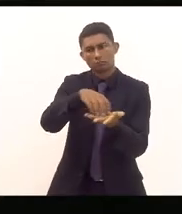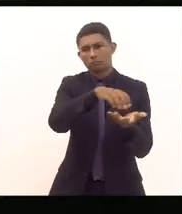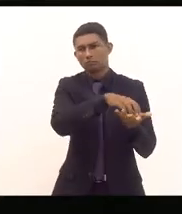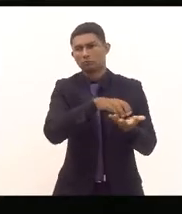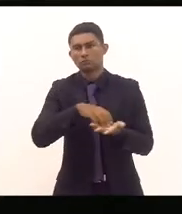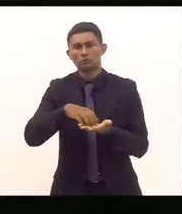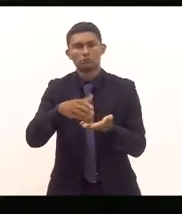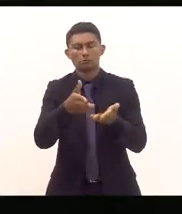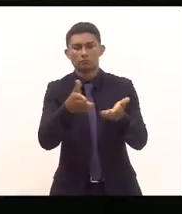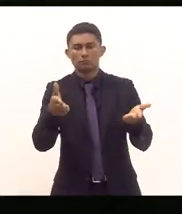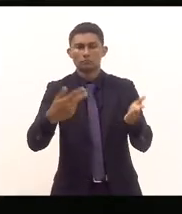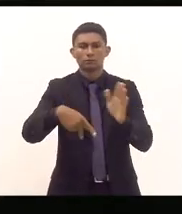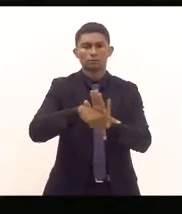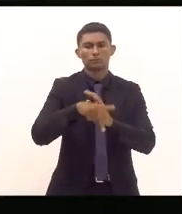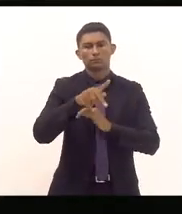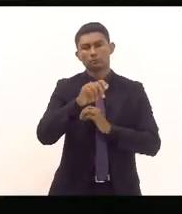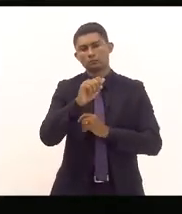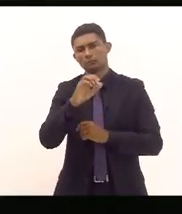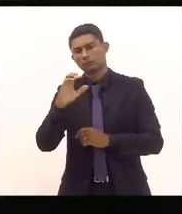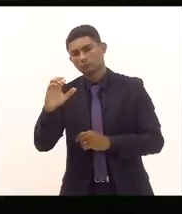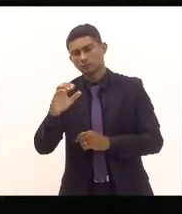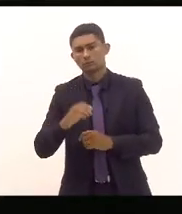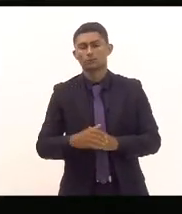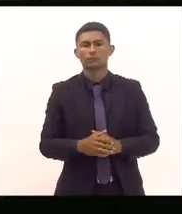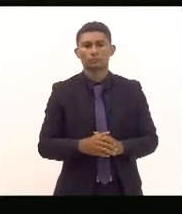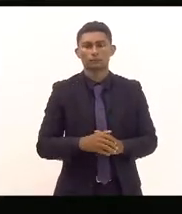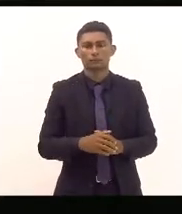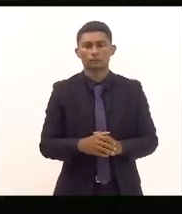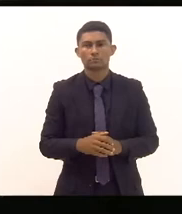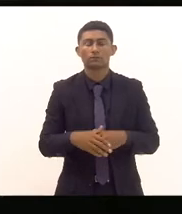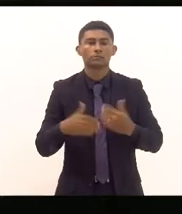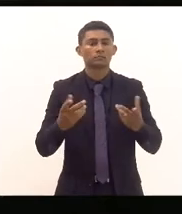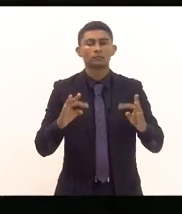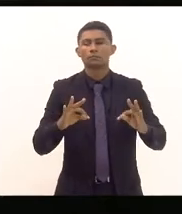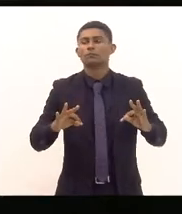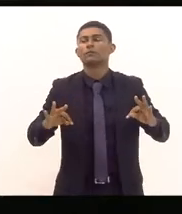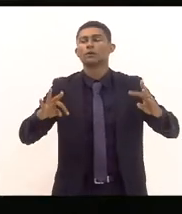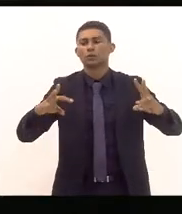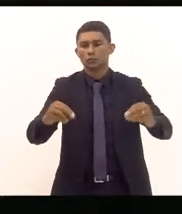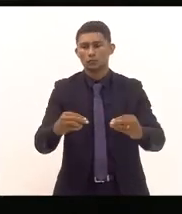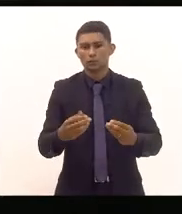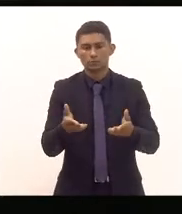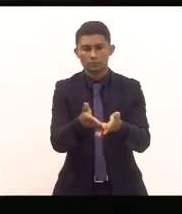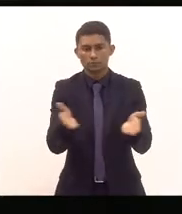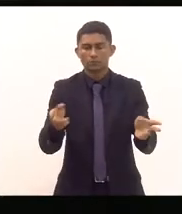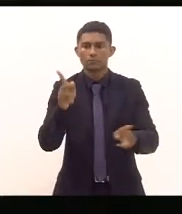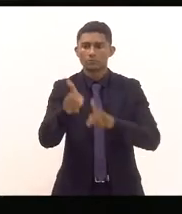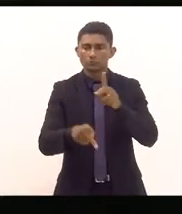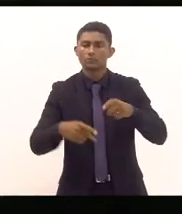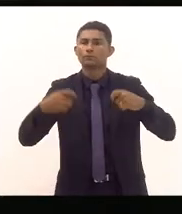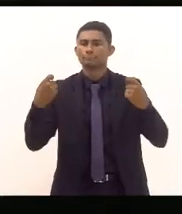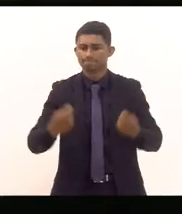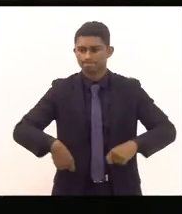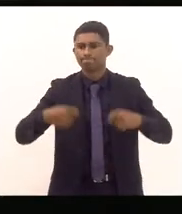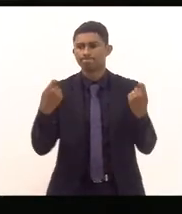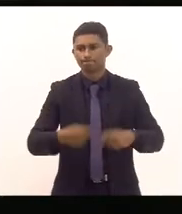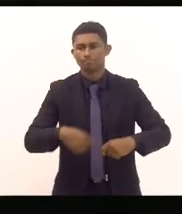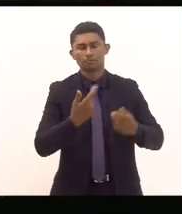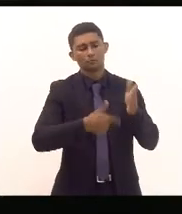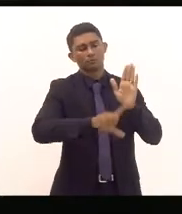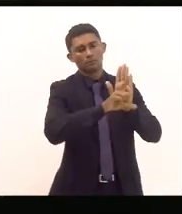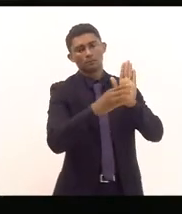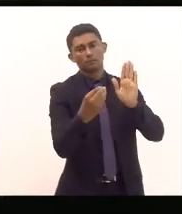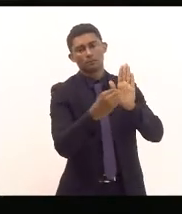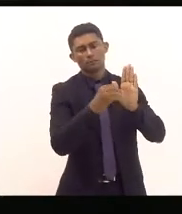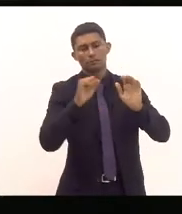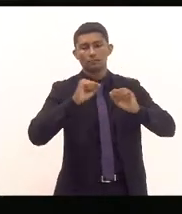conjuntos habitacionais do PAC programa de aceleração do crescimento enfim toda essa demanda da população que precisa ter uma legislação Clara